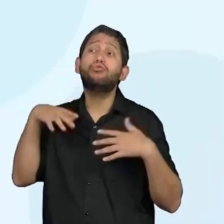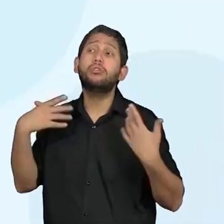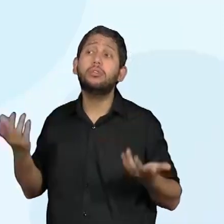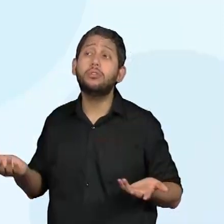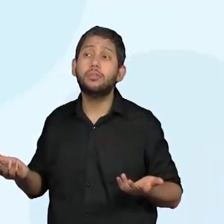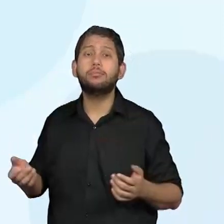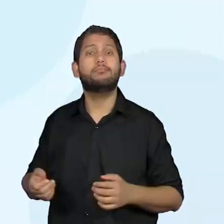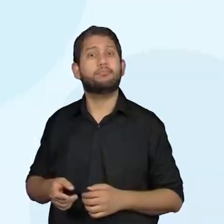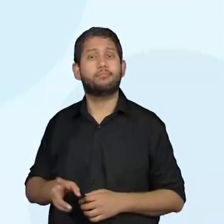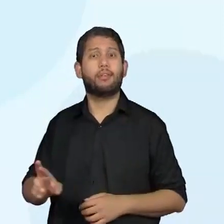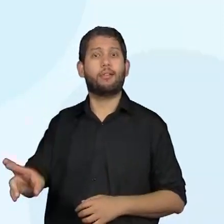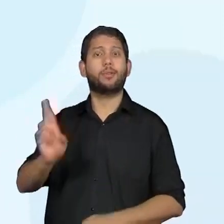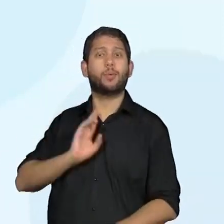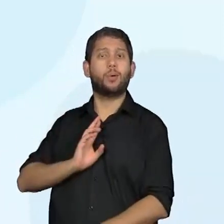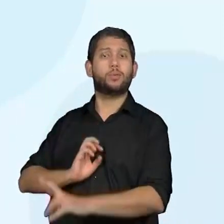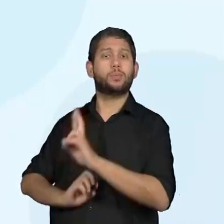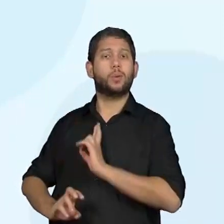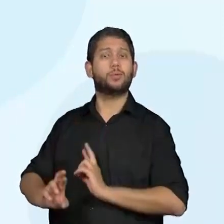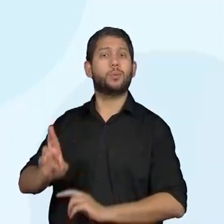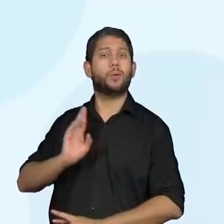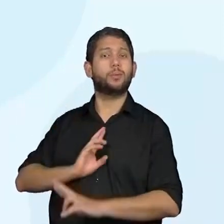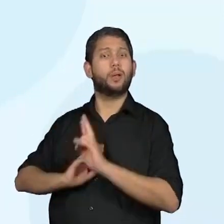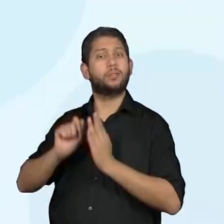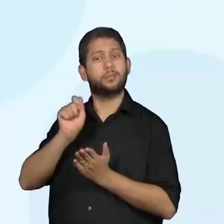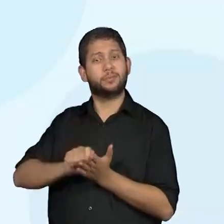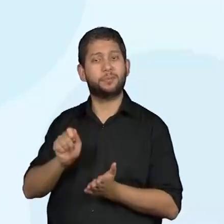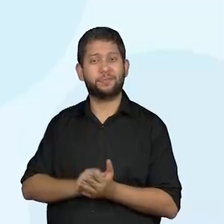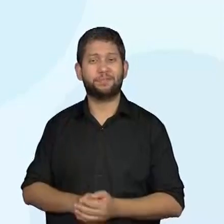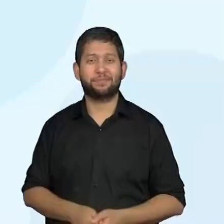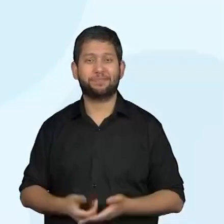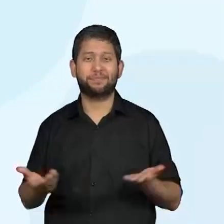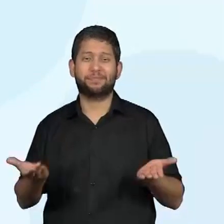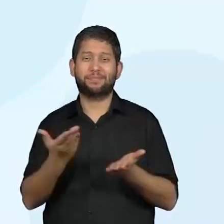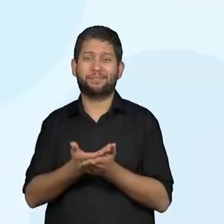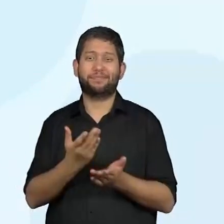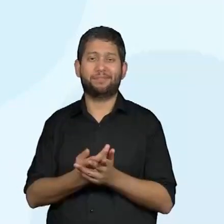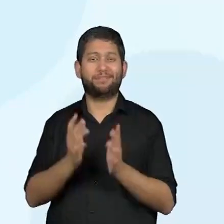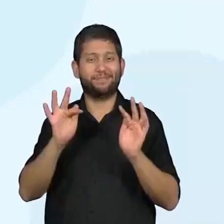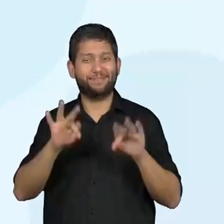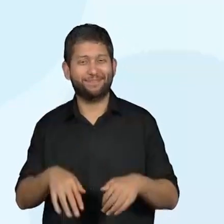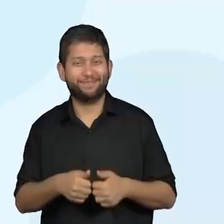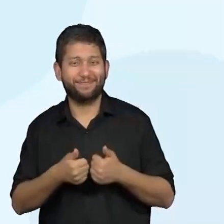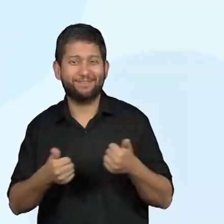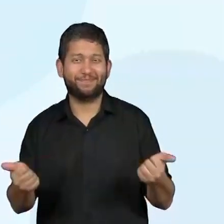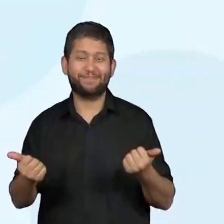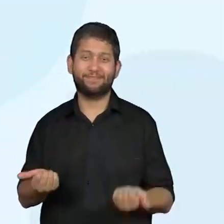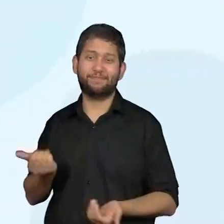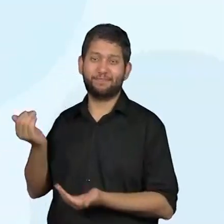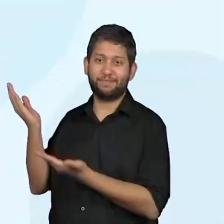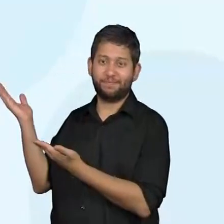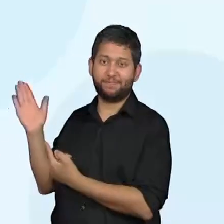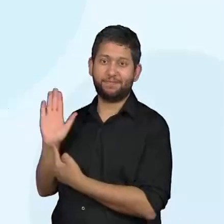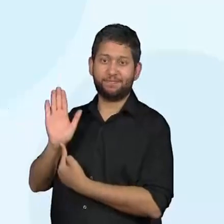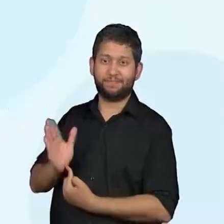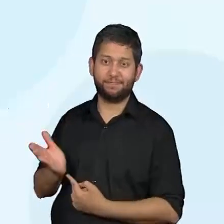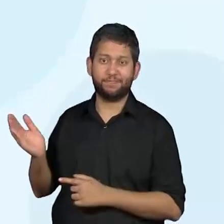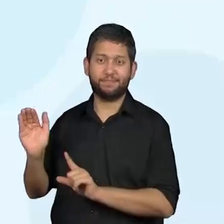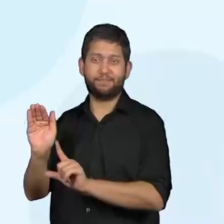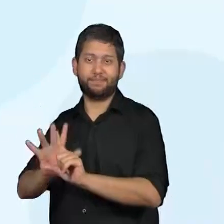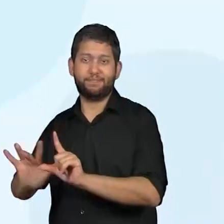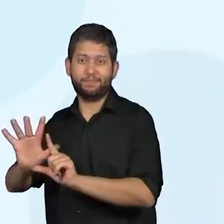deixar para o seu responsável. E a nossa aula está chegando no finalzinho, então Então eu vou deixar aqui para vocês